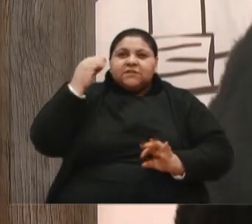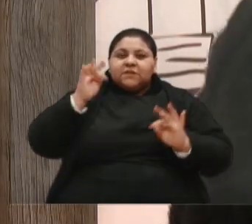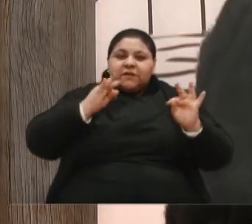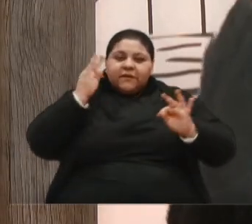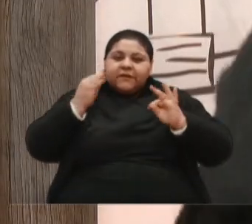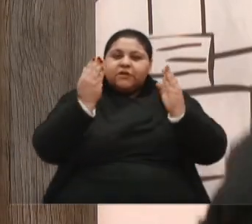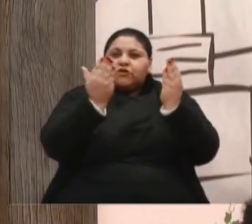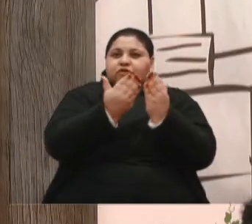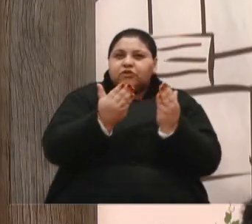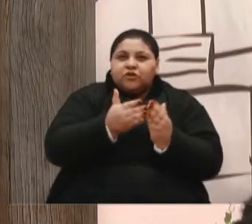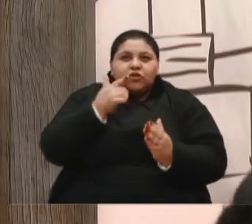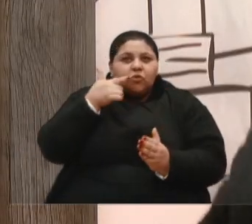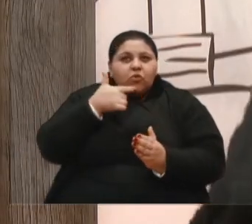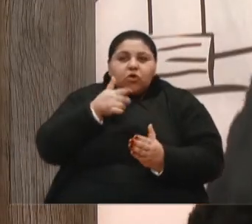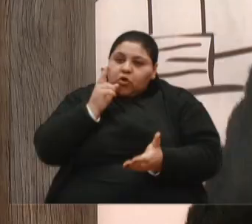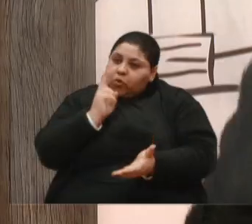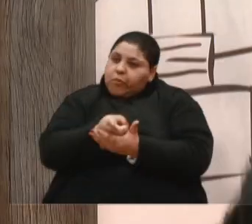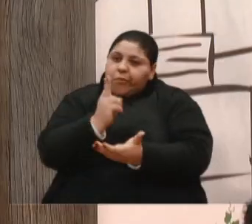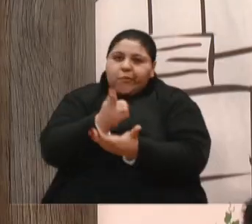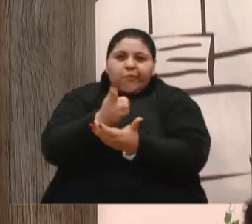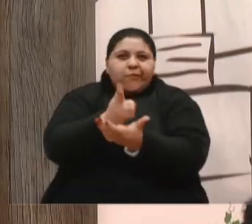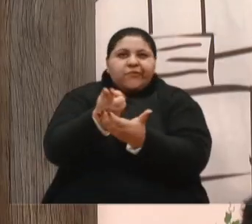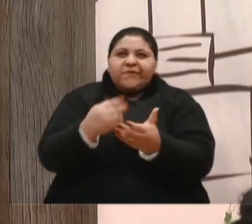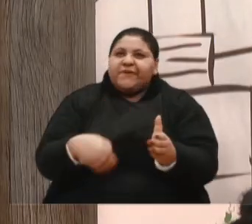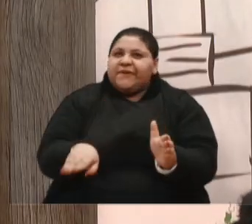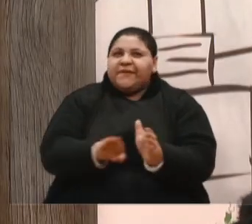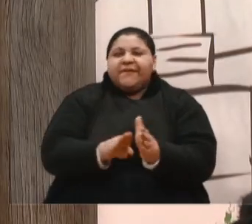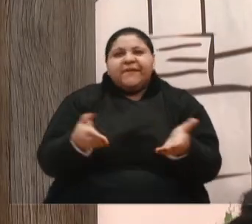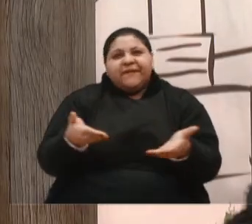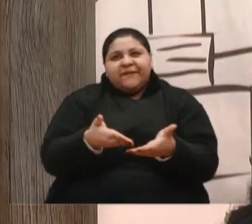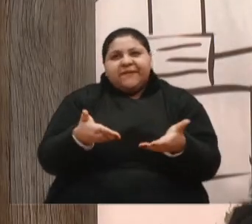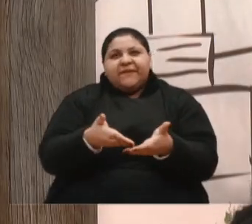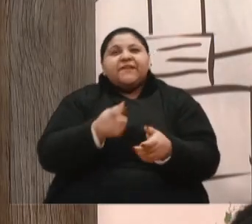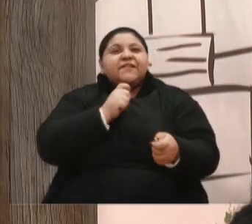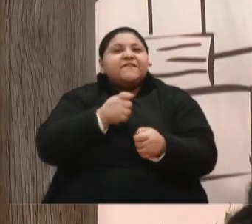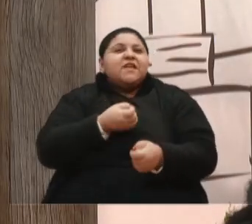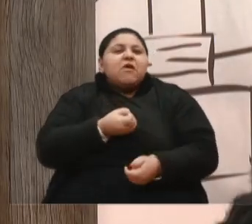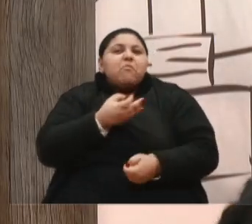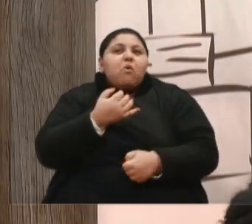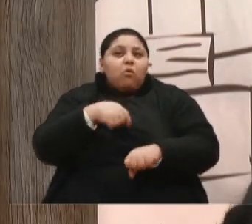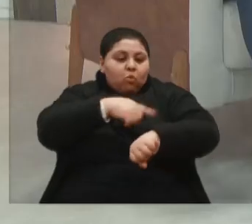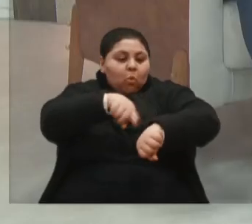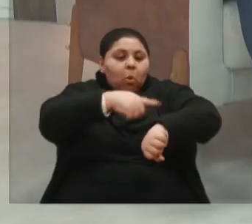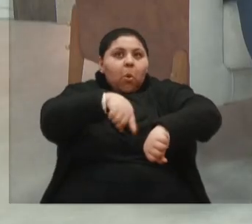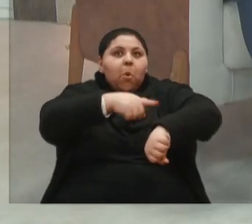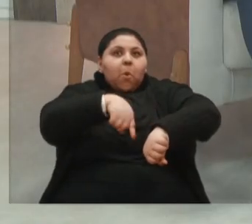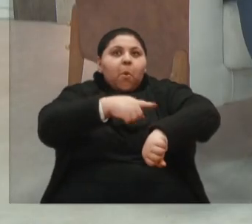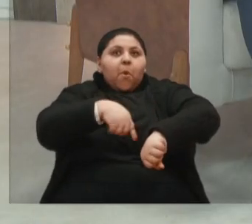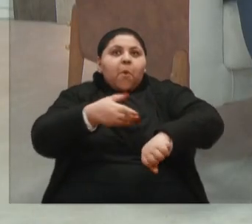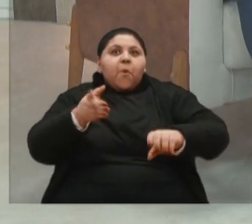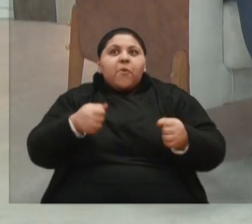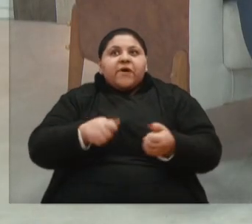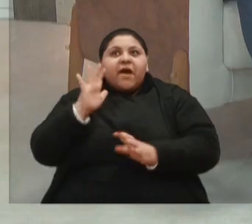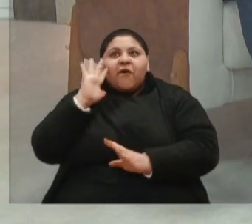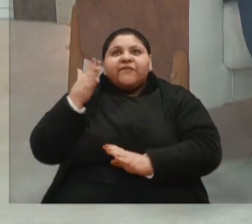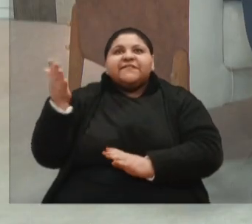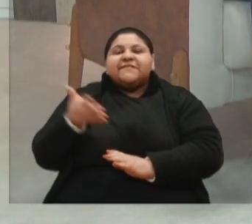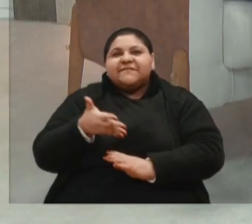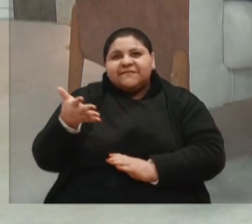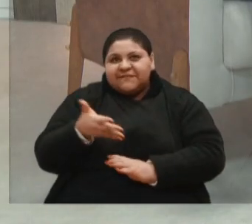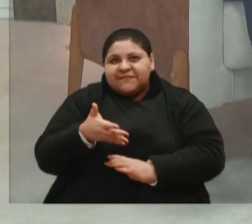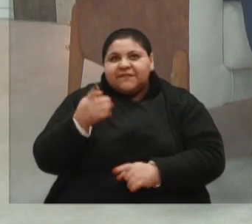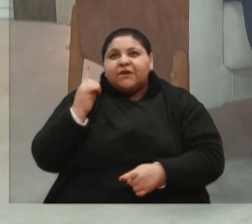psicoterapia, estudar, né? E não consegui parar ainda até hoje. Quando a entrevistada é boa, o tempo voa. E é o nosso